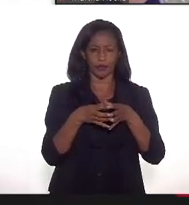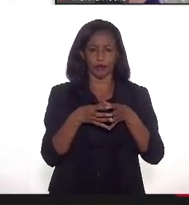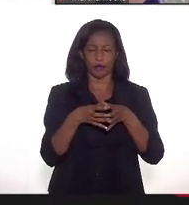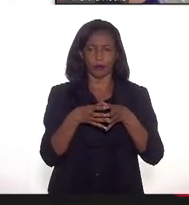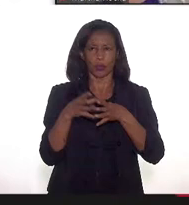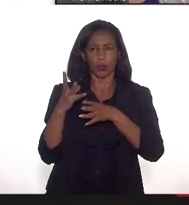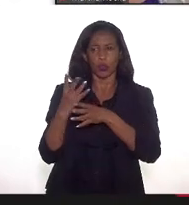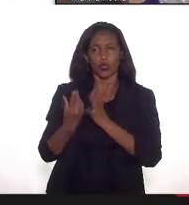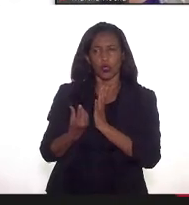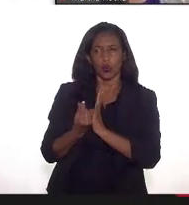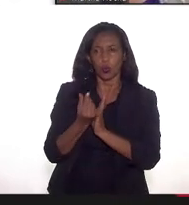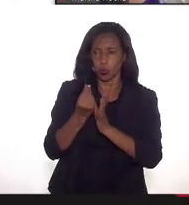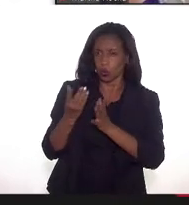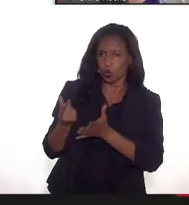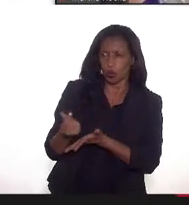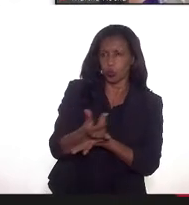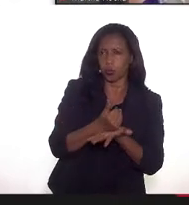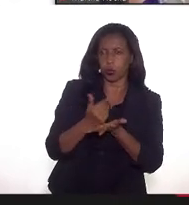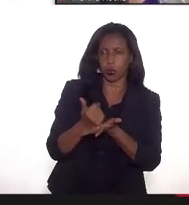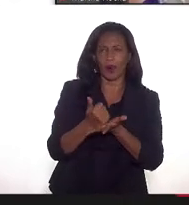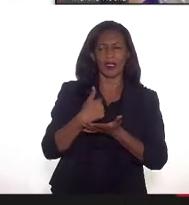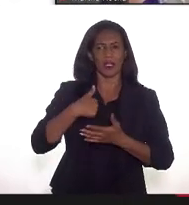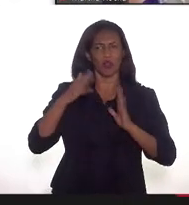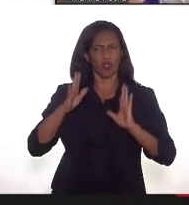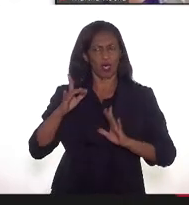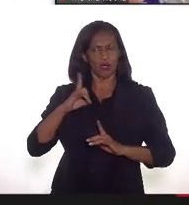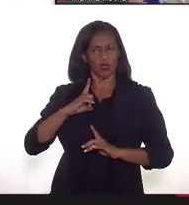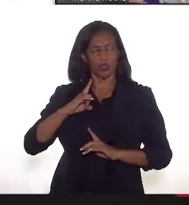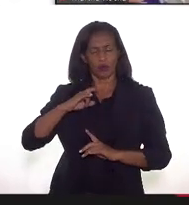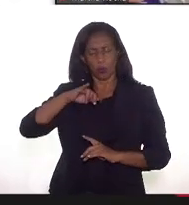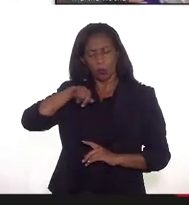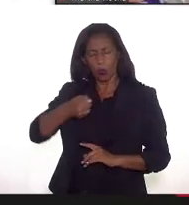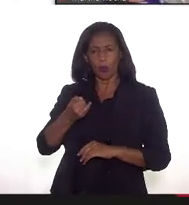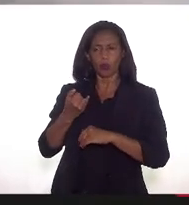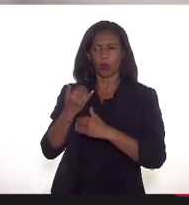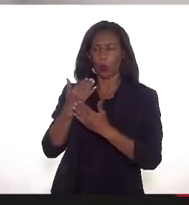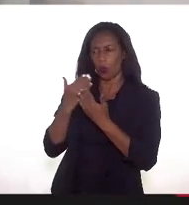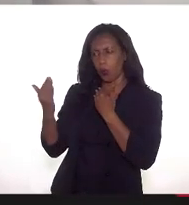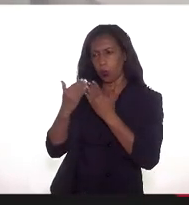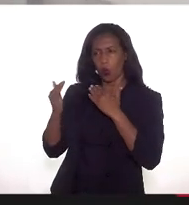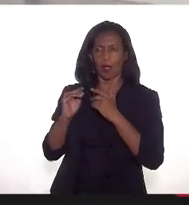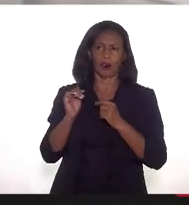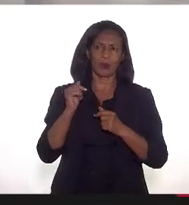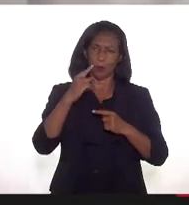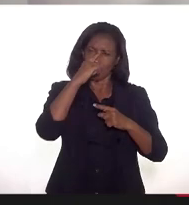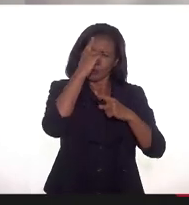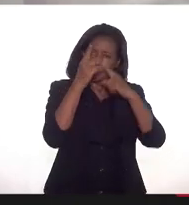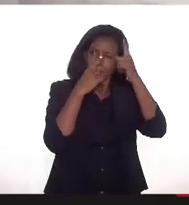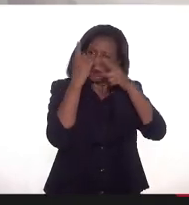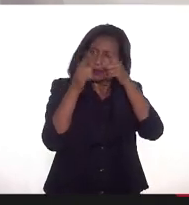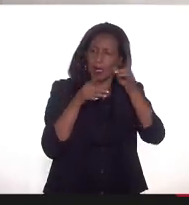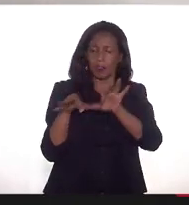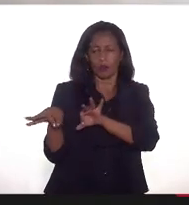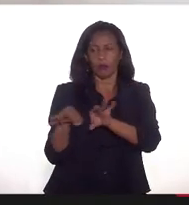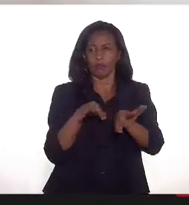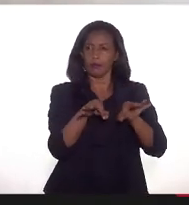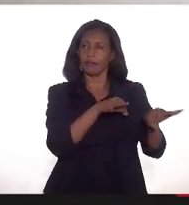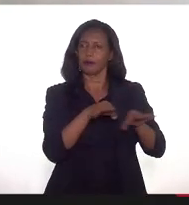na comissão de orçamento, em que eu tive a oportunidade de bater um papo e apresentar algumas ideias sobre